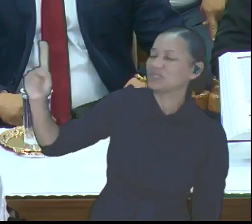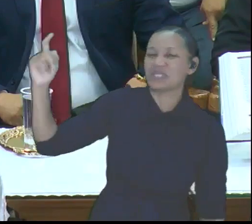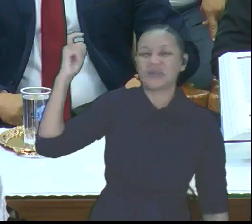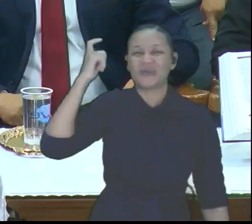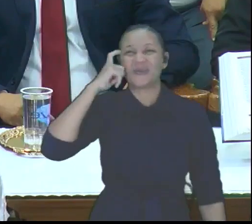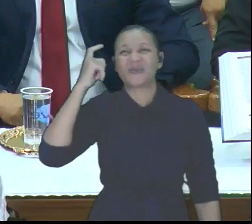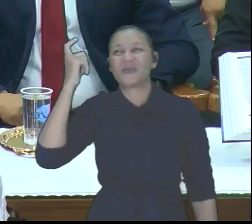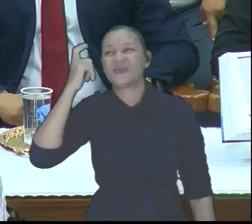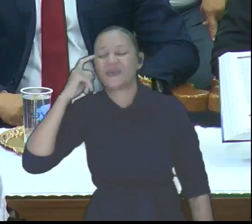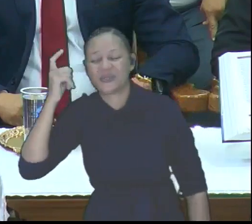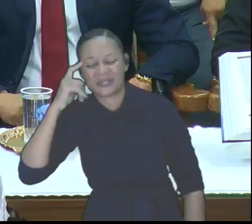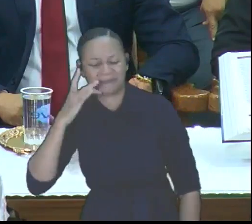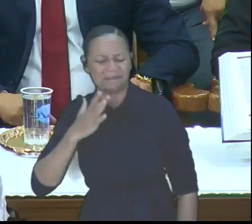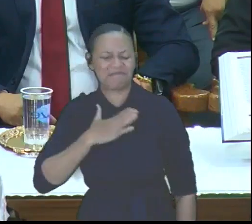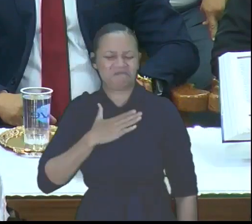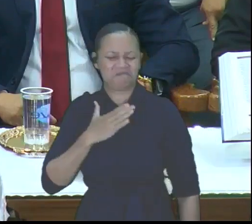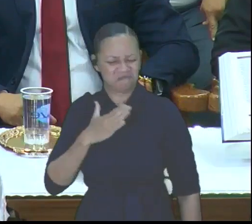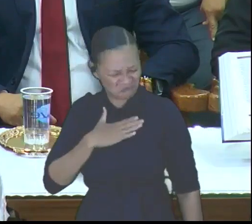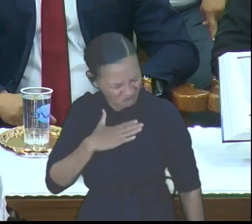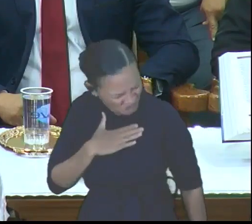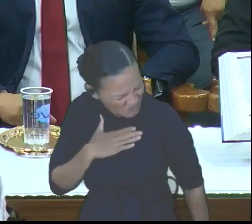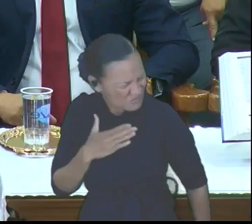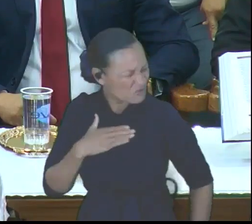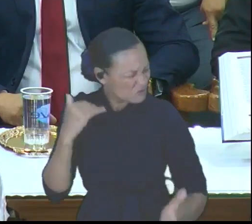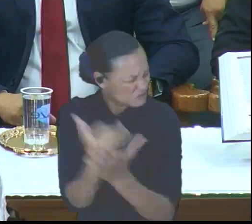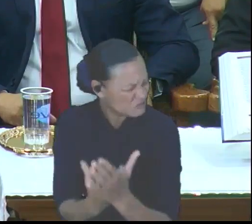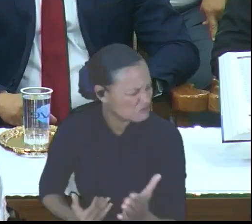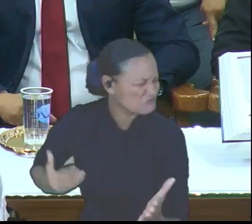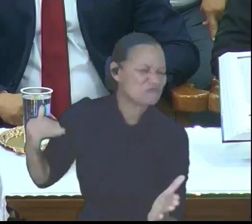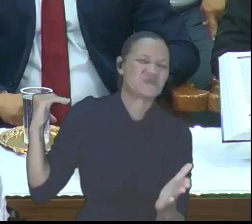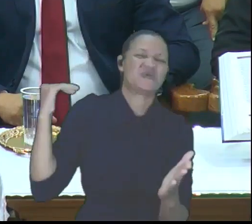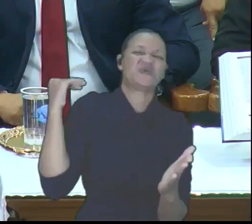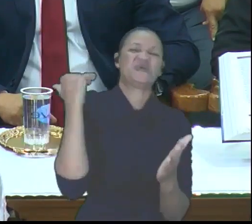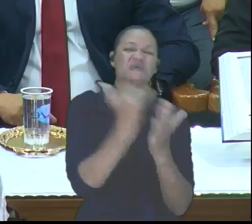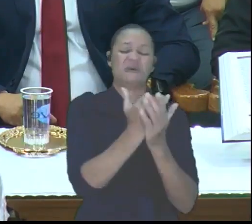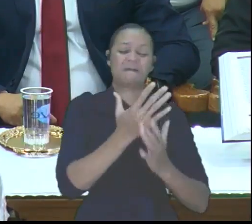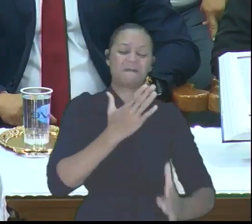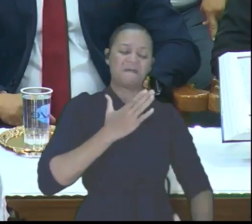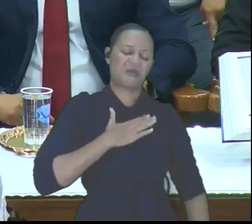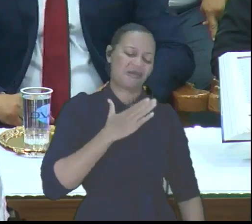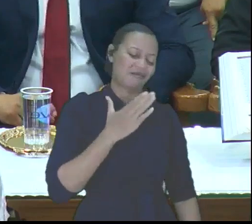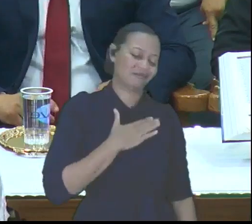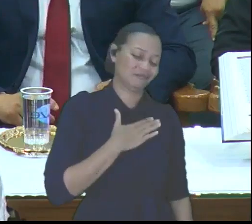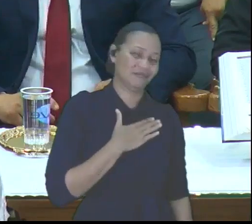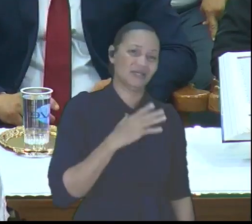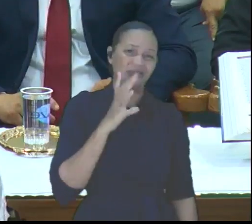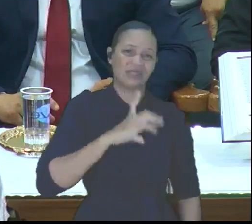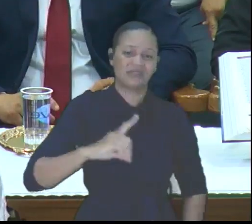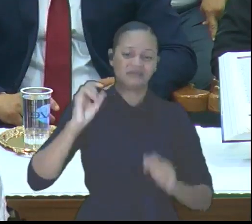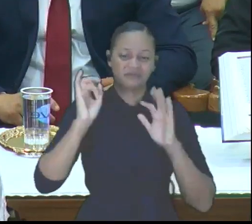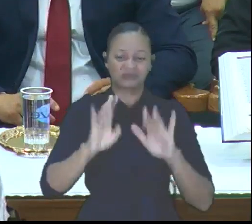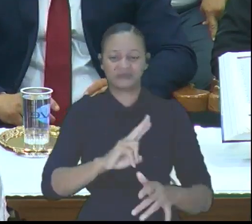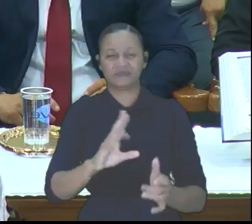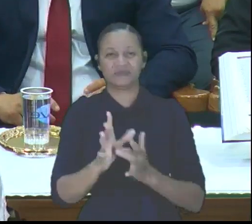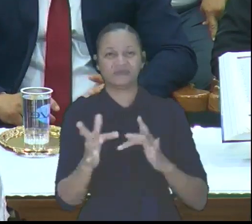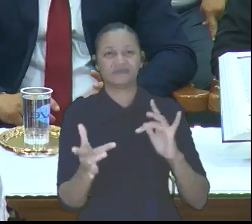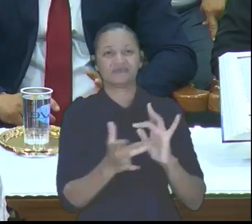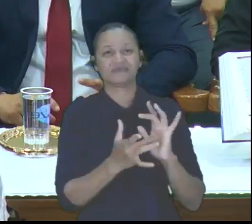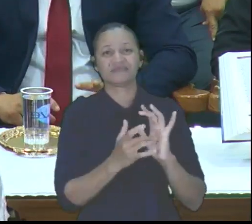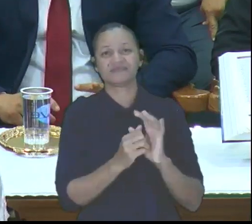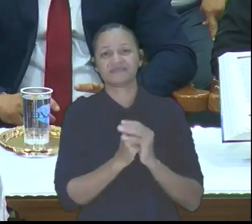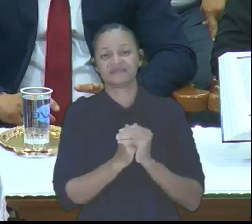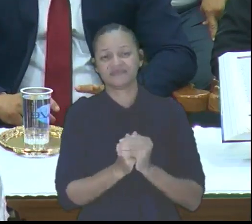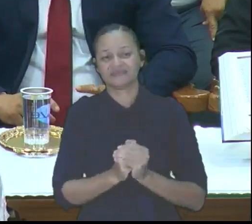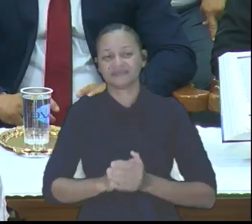pensamentos acerca de mim são maiores do que os meus. Deus os abençoe em nome de Jesus.